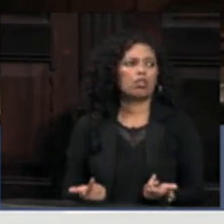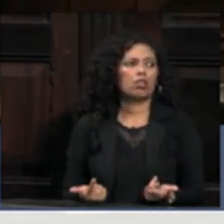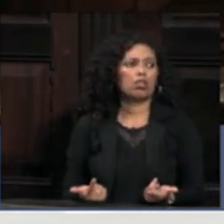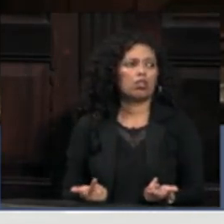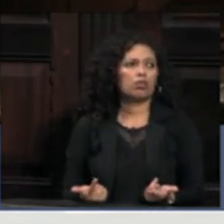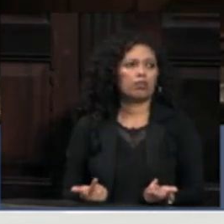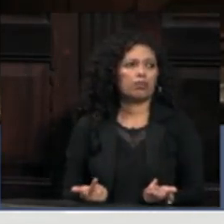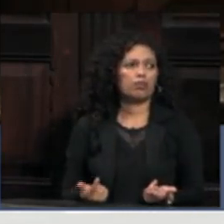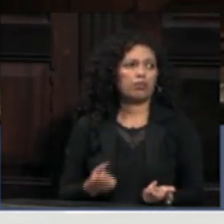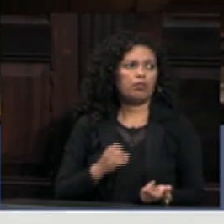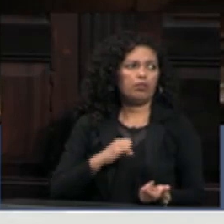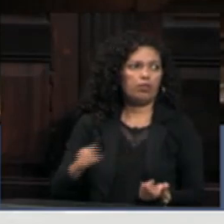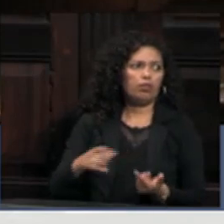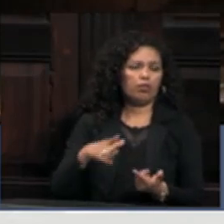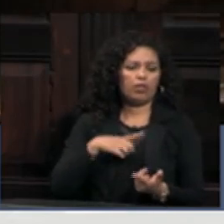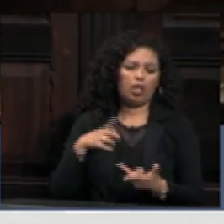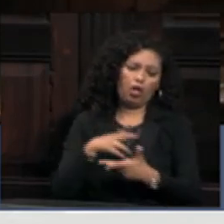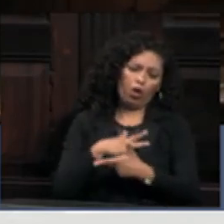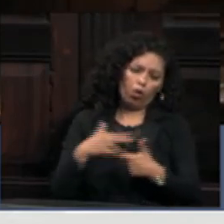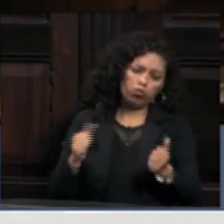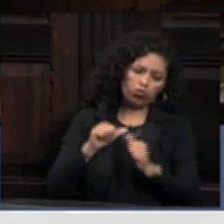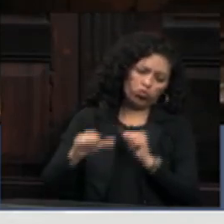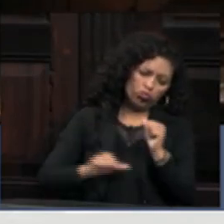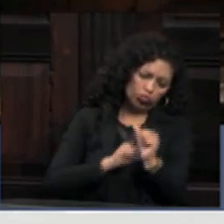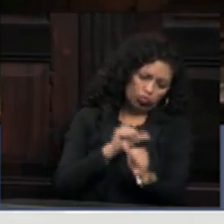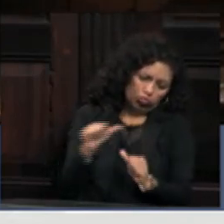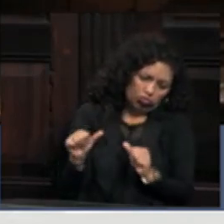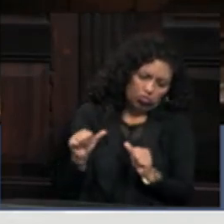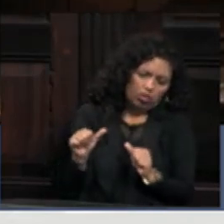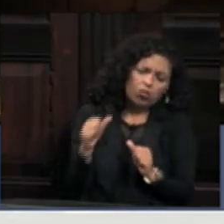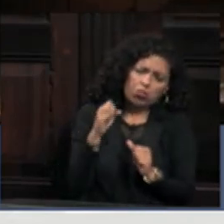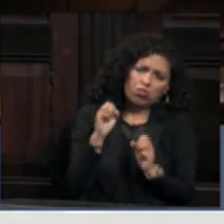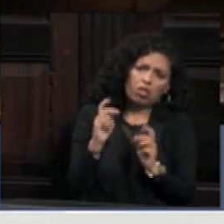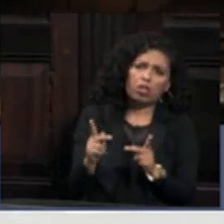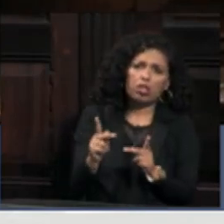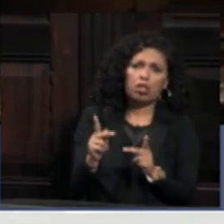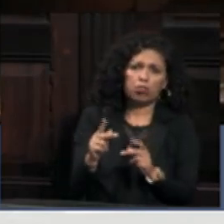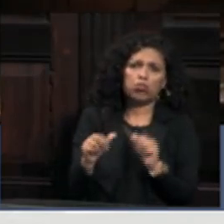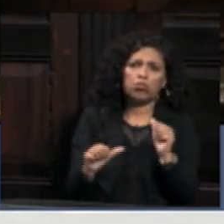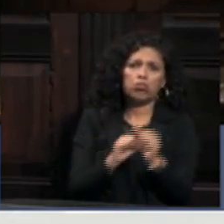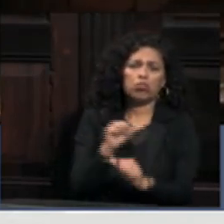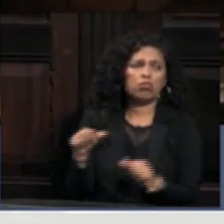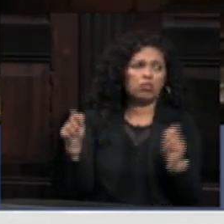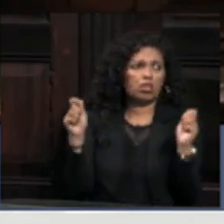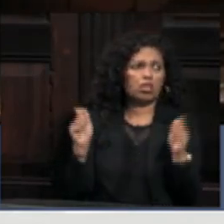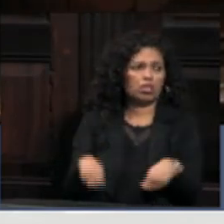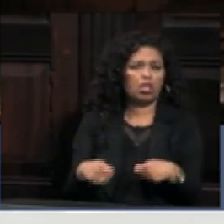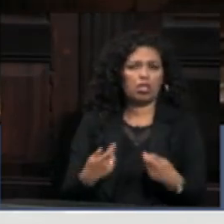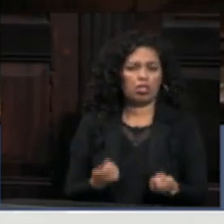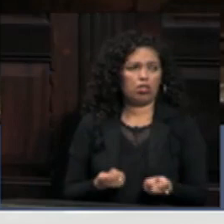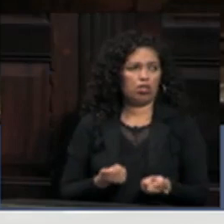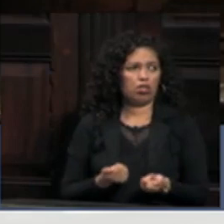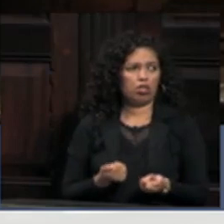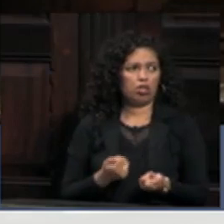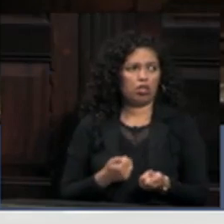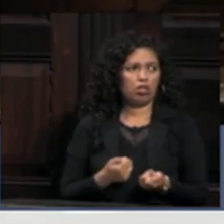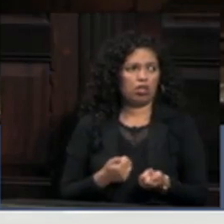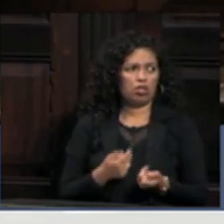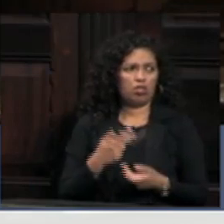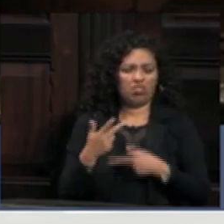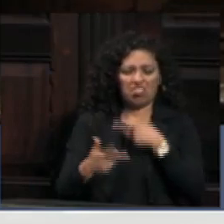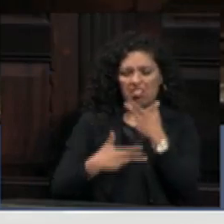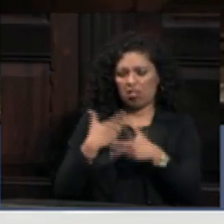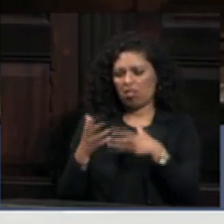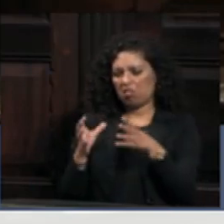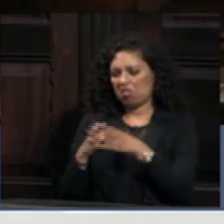Claro que se há correções a fazer, devem ser feitas. Ficar com o argumento de que cartas sindicais